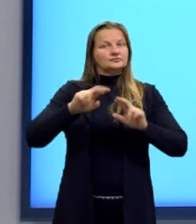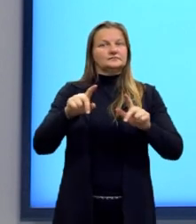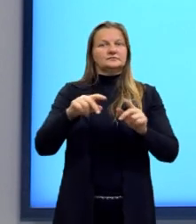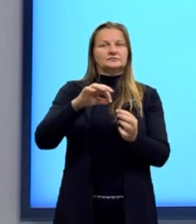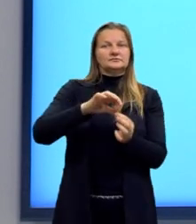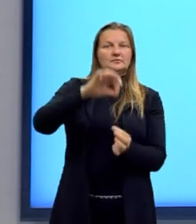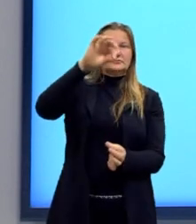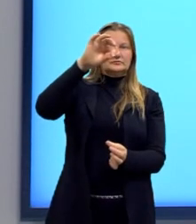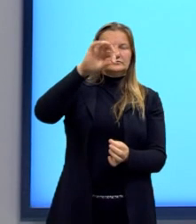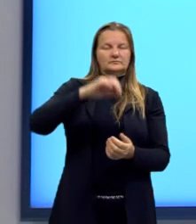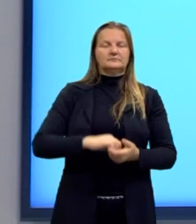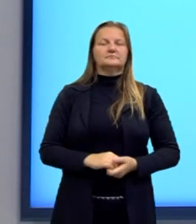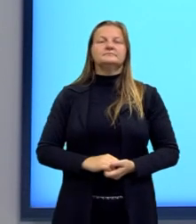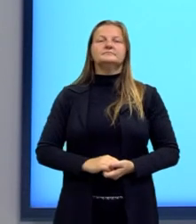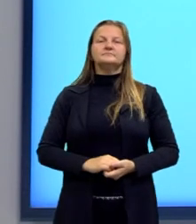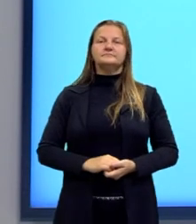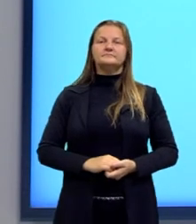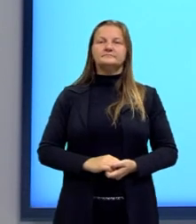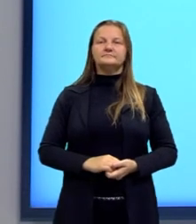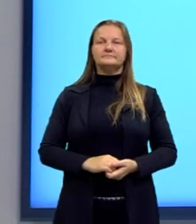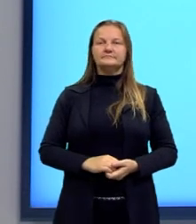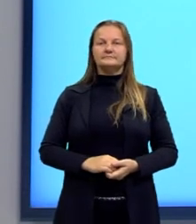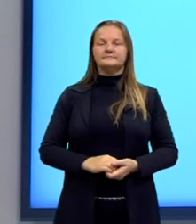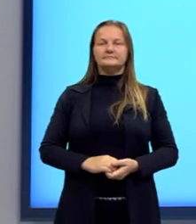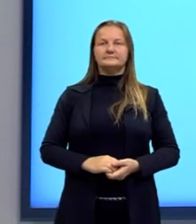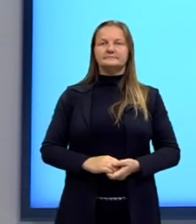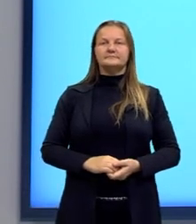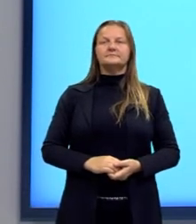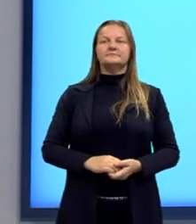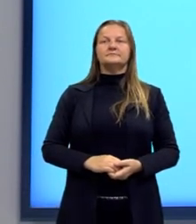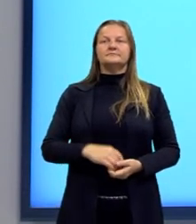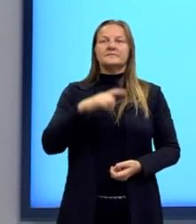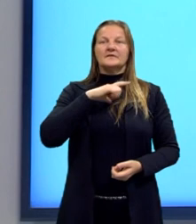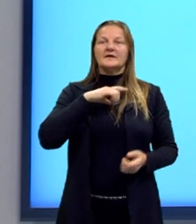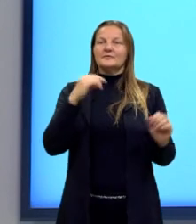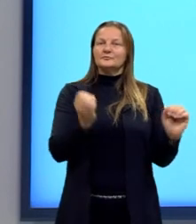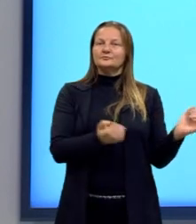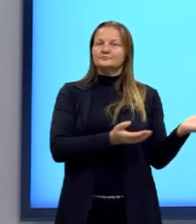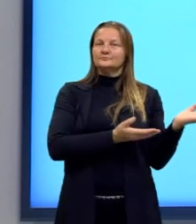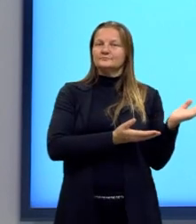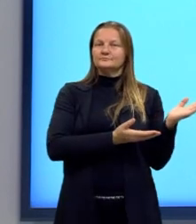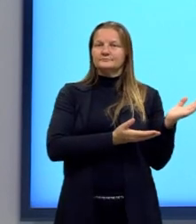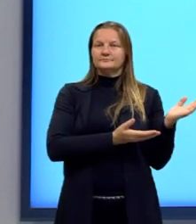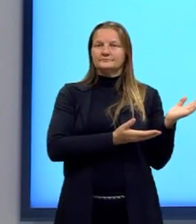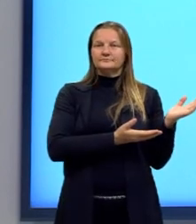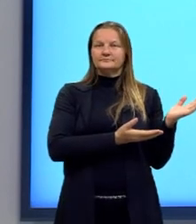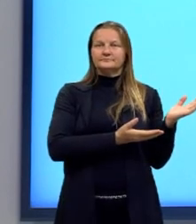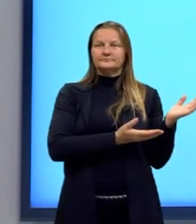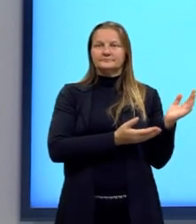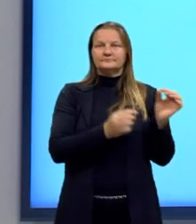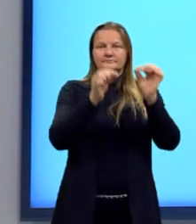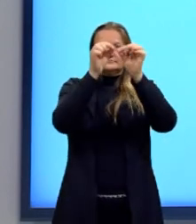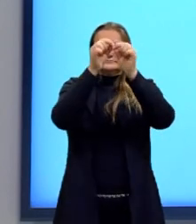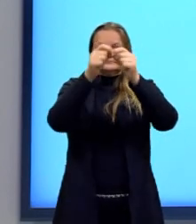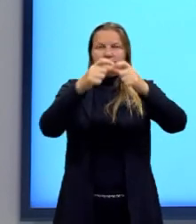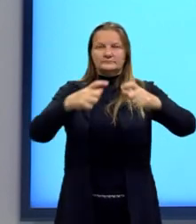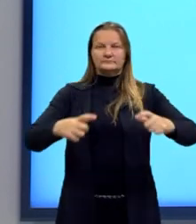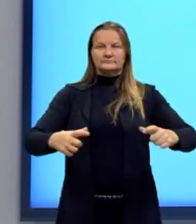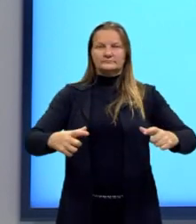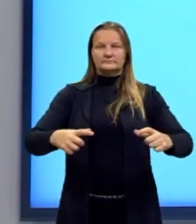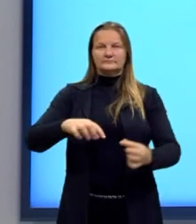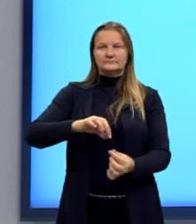dele e agora Então temos né o cone reto o vértice e o centro do